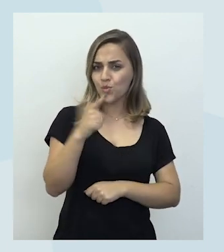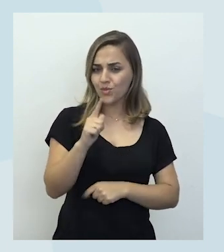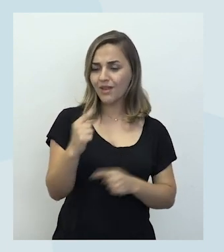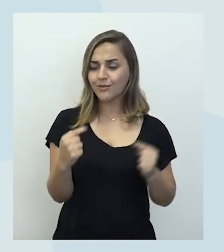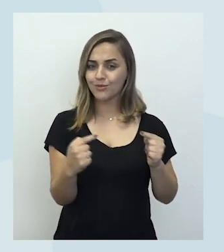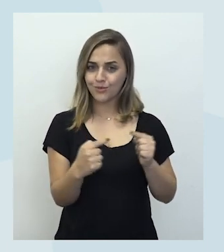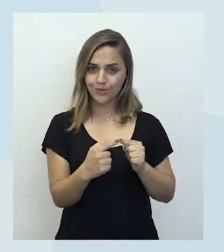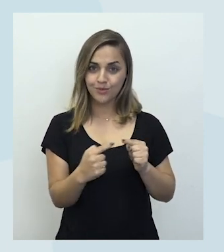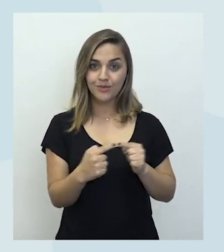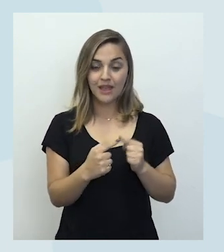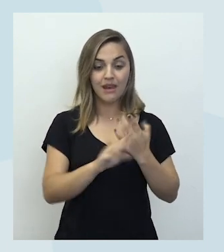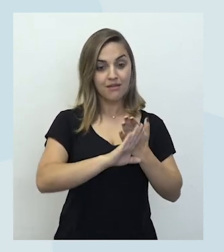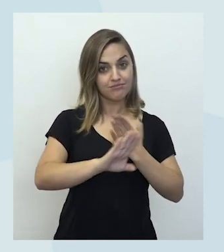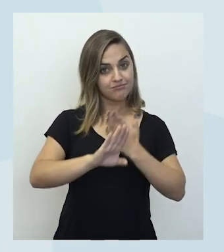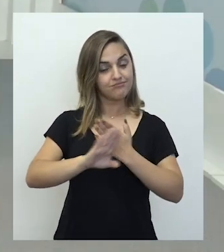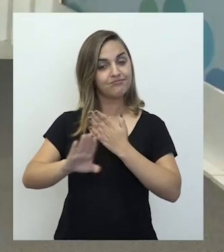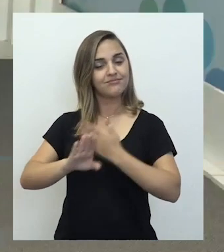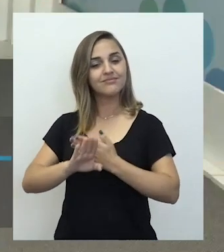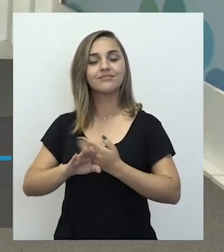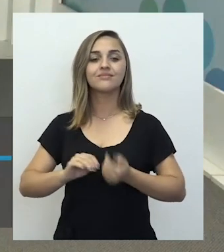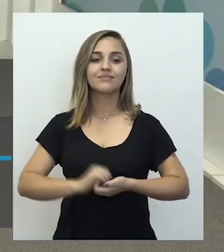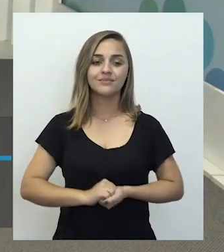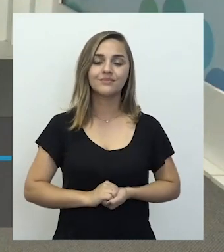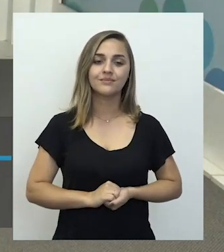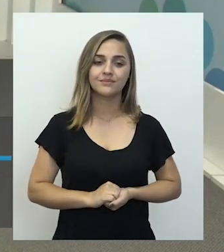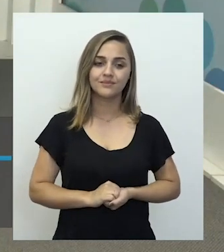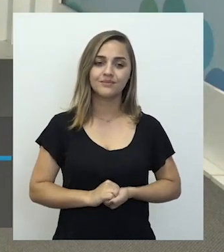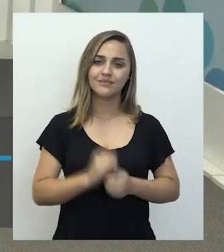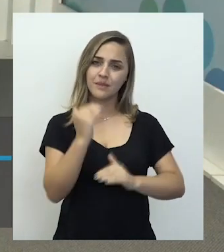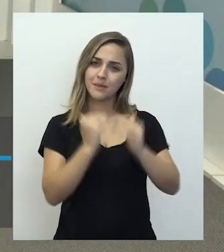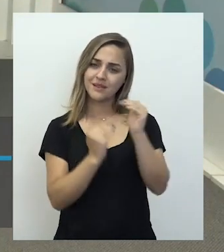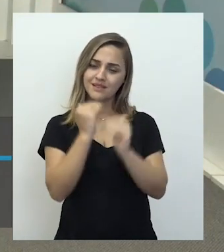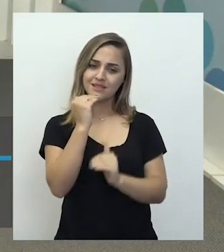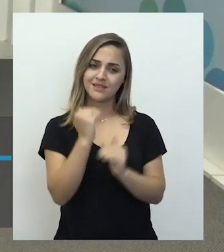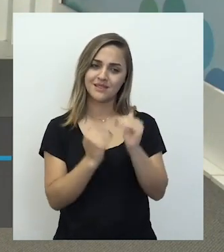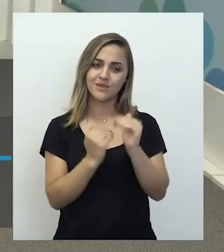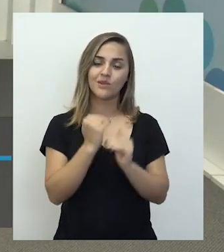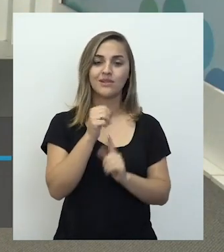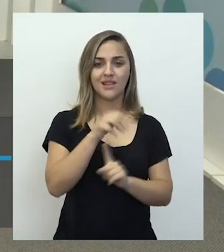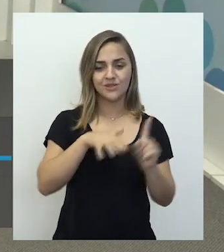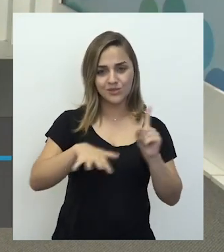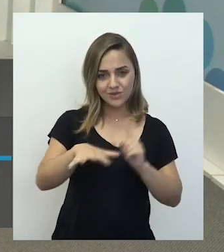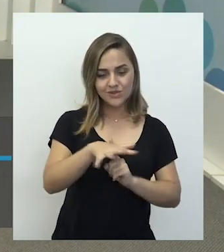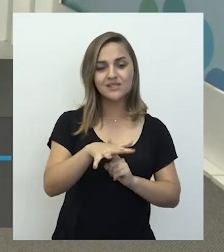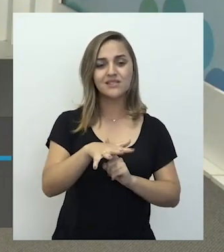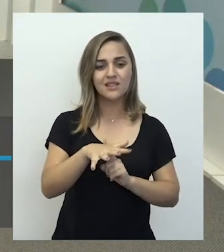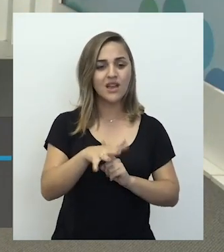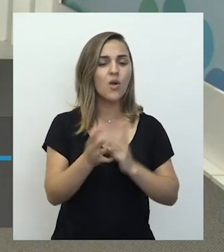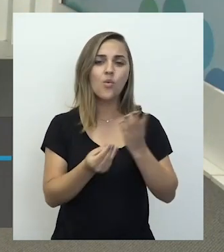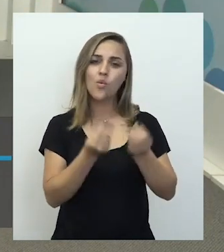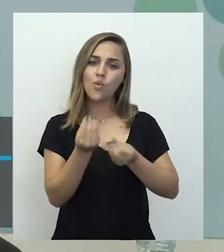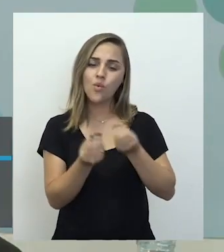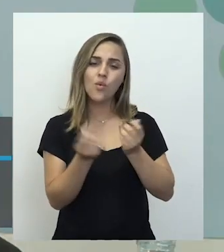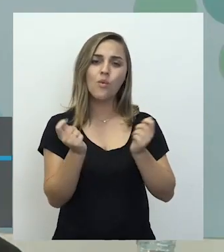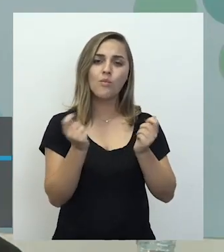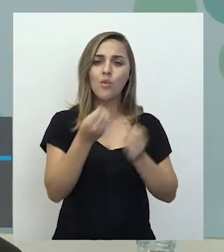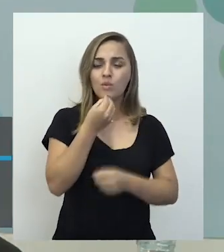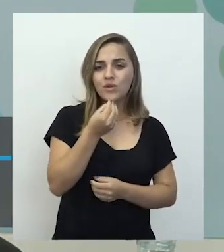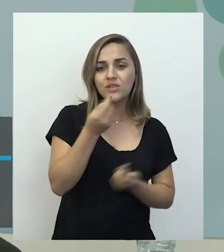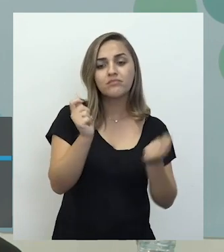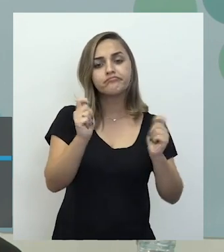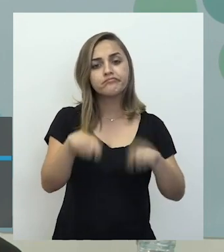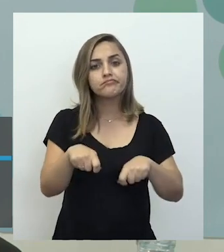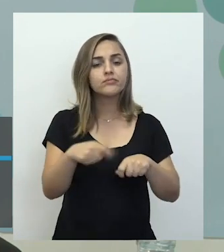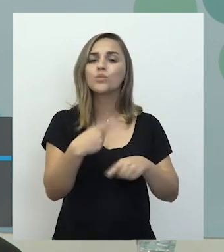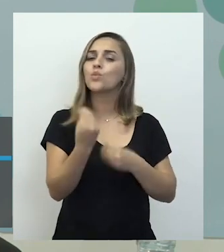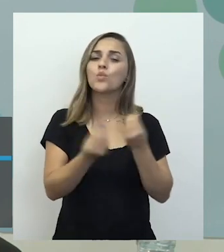mais distanciamento ainda? A questão da desigualdade, né? Está acentuando, está garantindo uma oportunidade. O que vocês